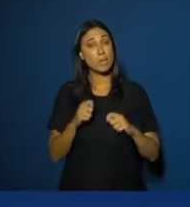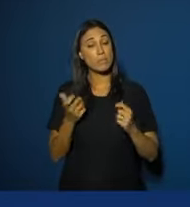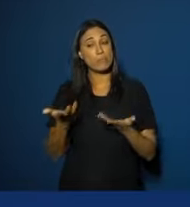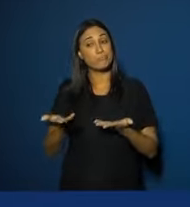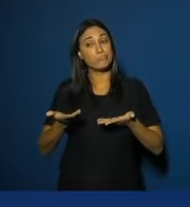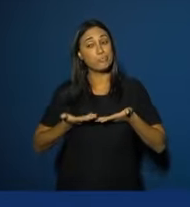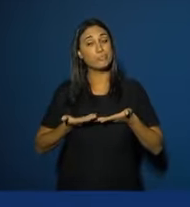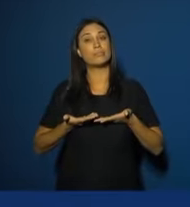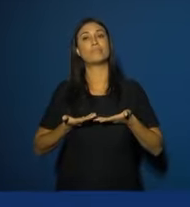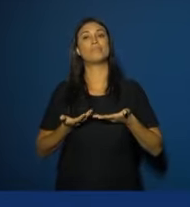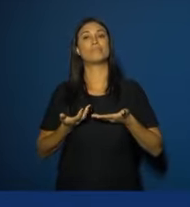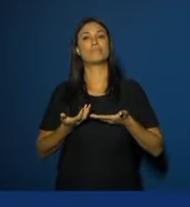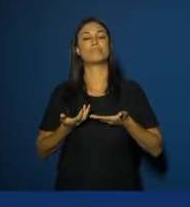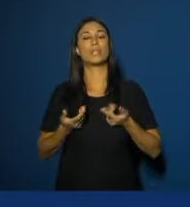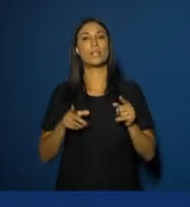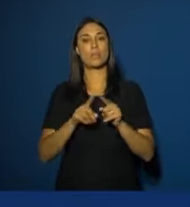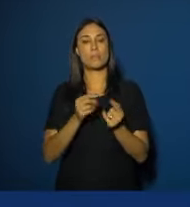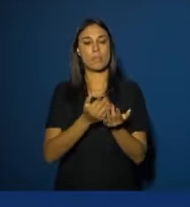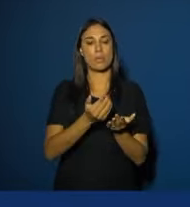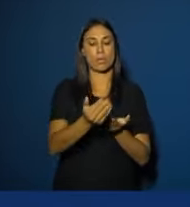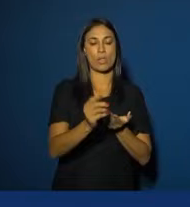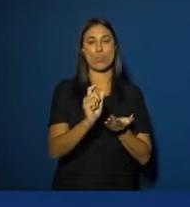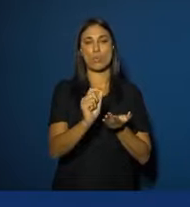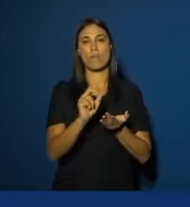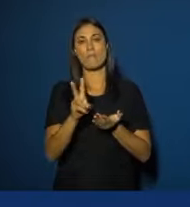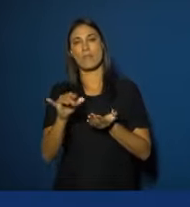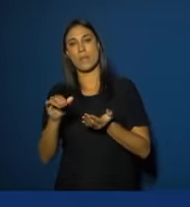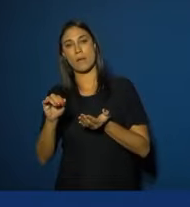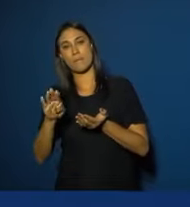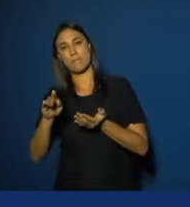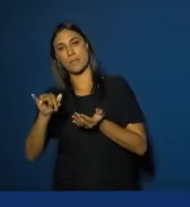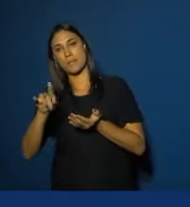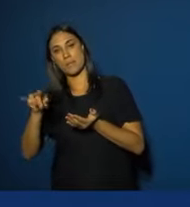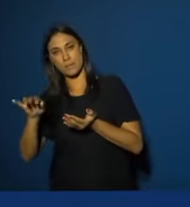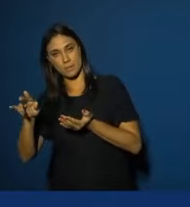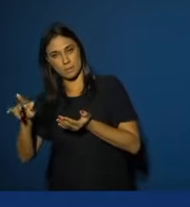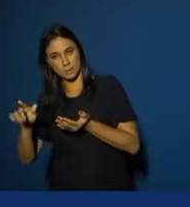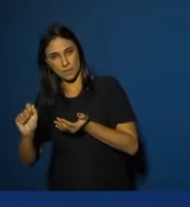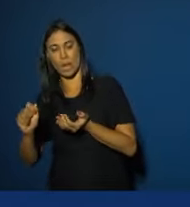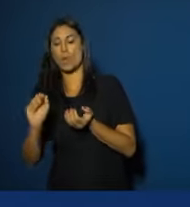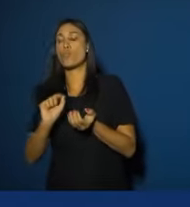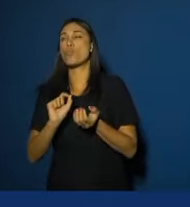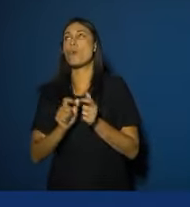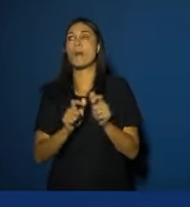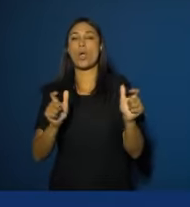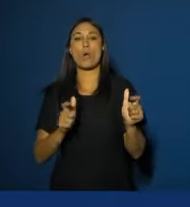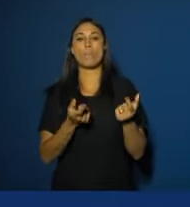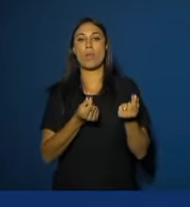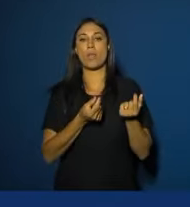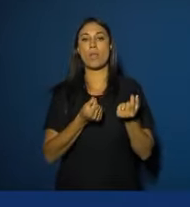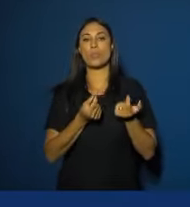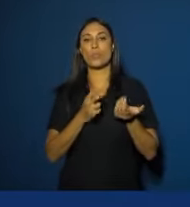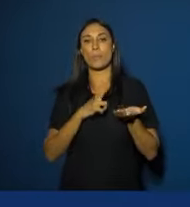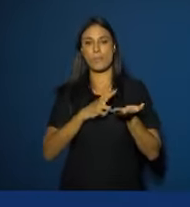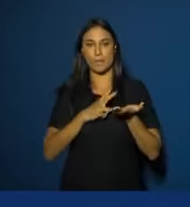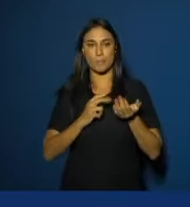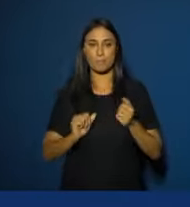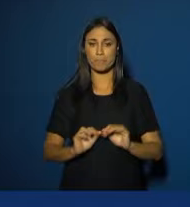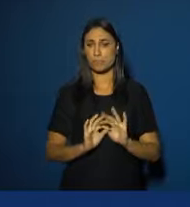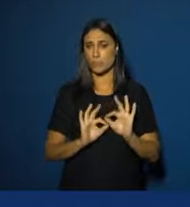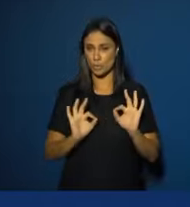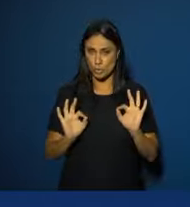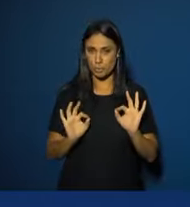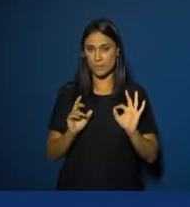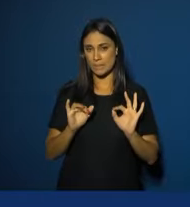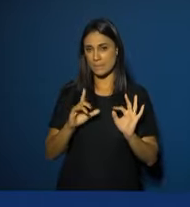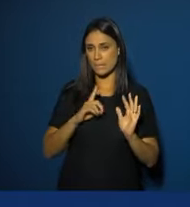recepcionar essa demanda e, a partir daí, viabilizar um projeto com a maior parte do recurso privado. Queria, dado isso,